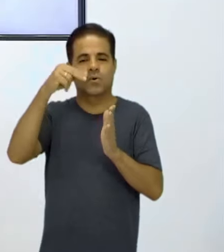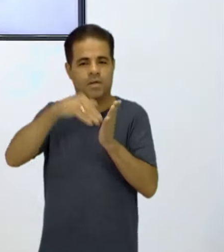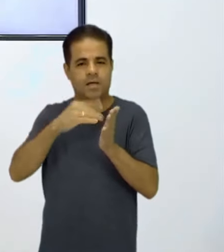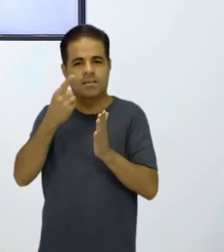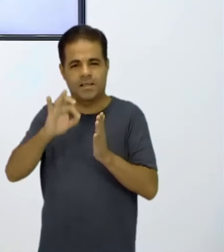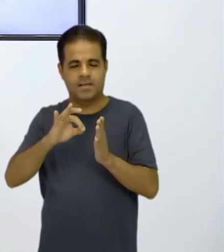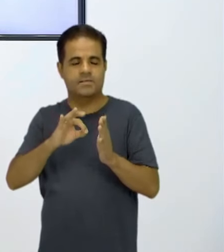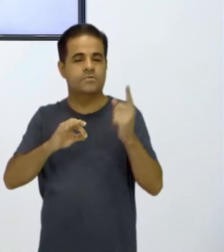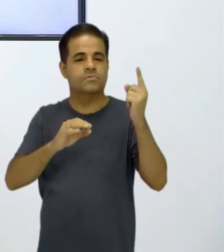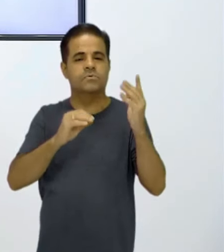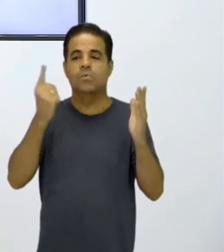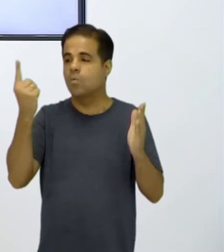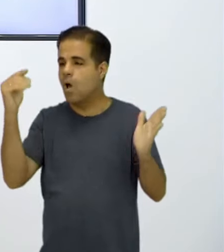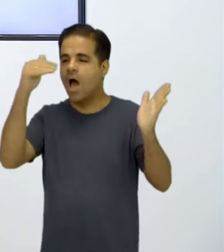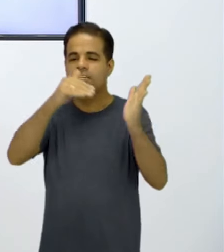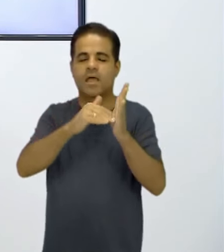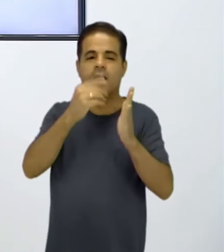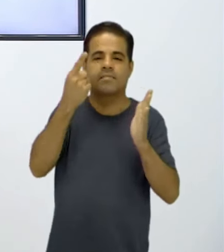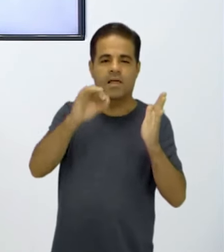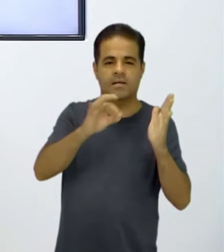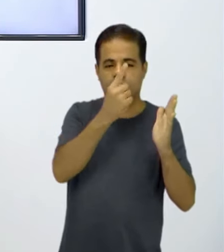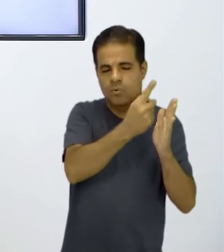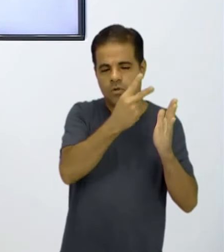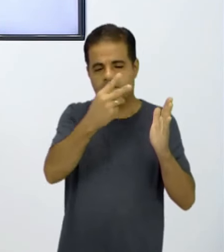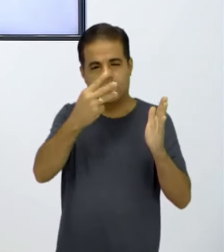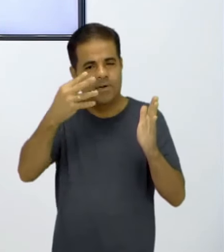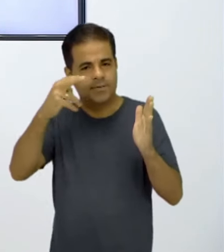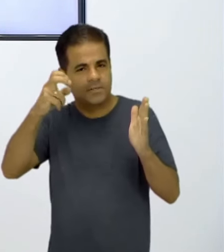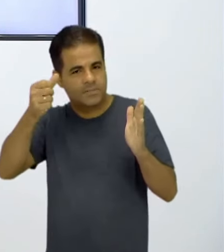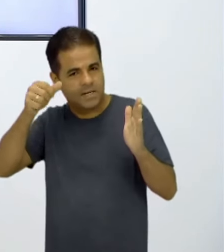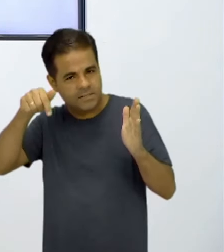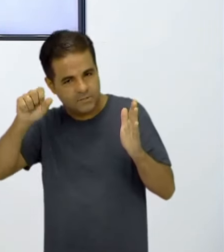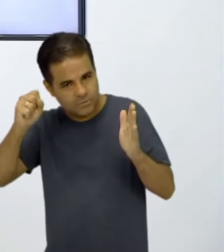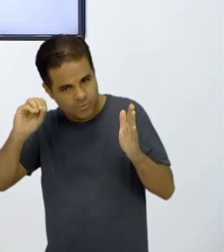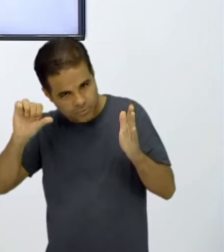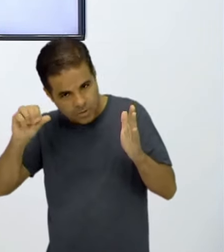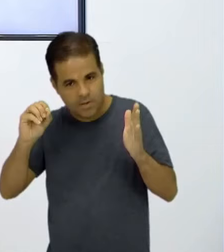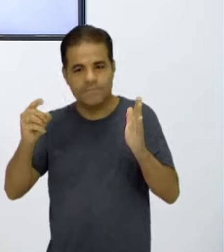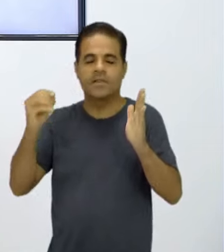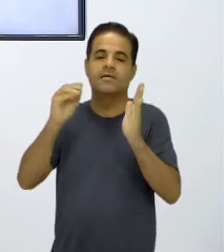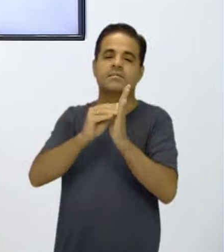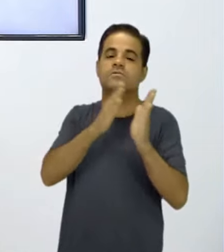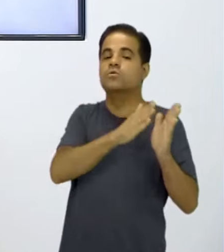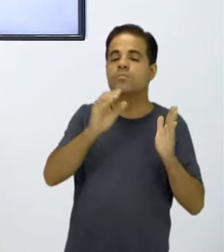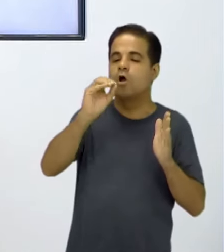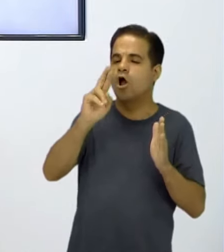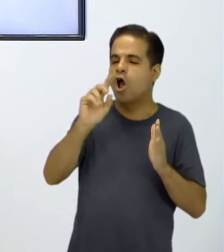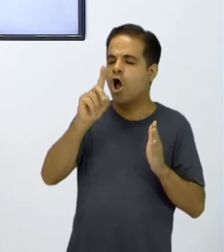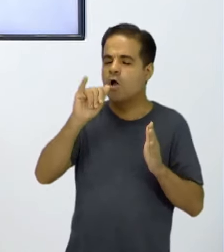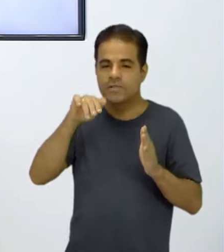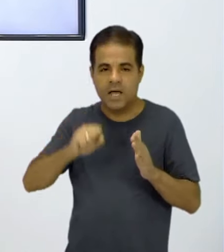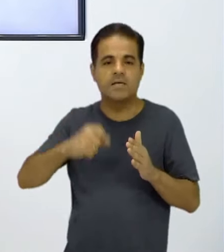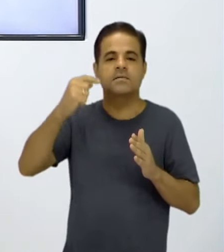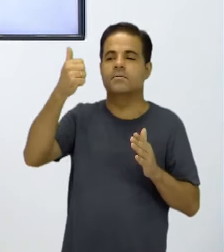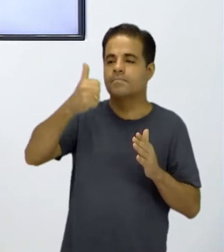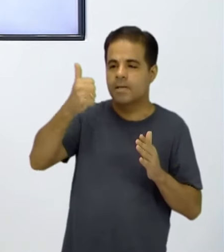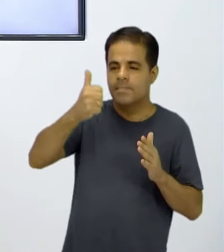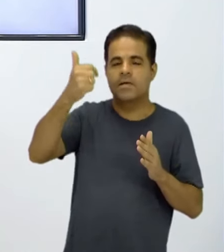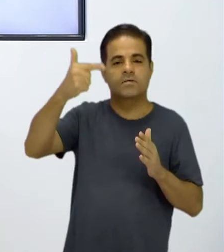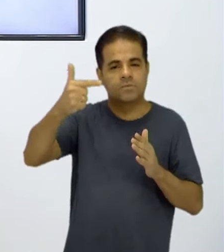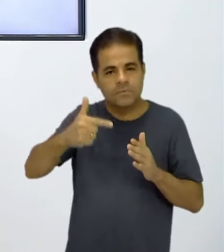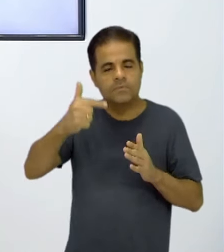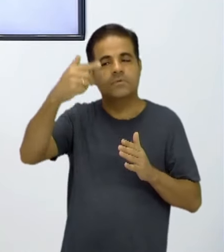1º a 10º tá aí na tela para é de 1 a 10 mas em número ordinal né então primeiro